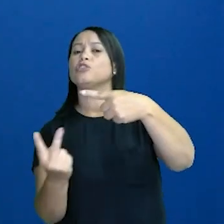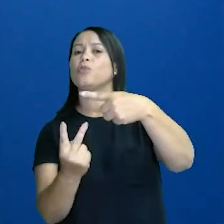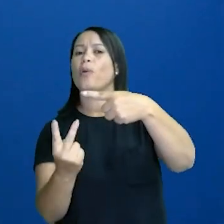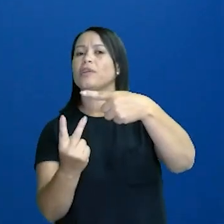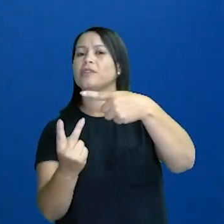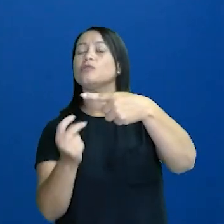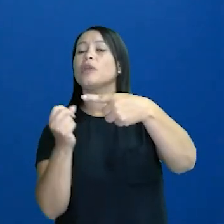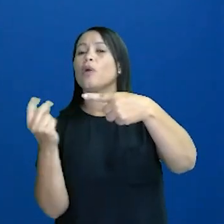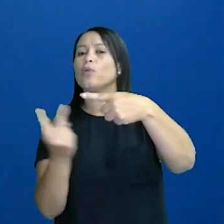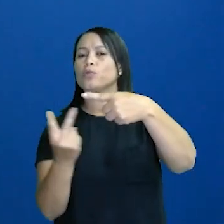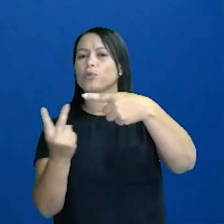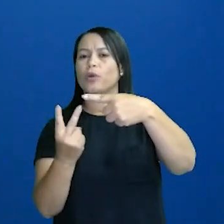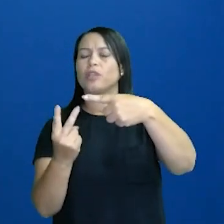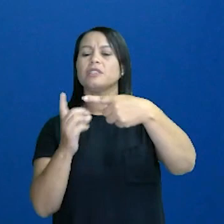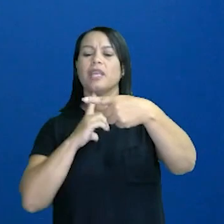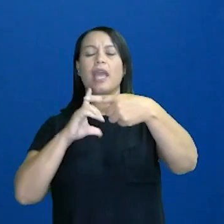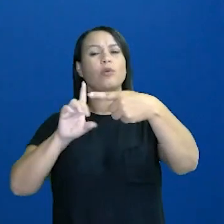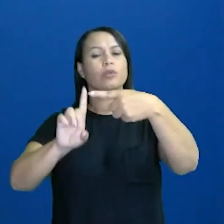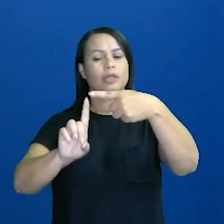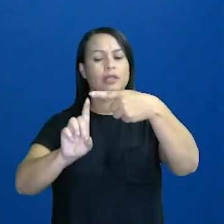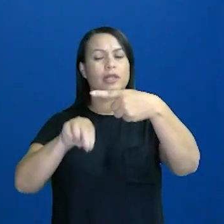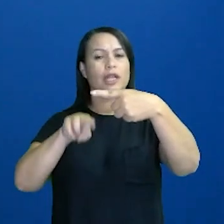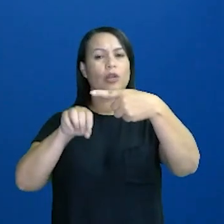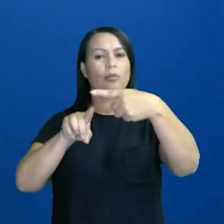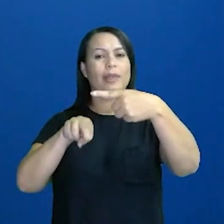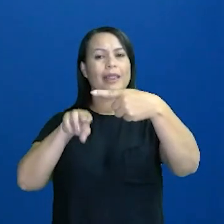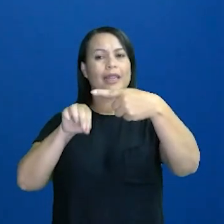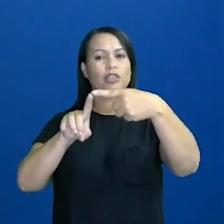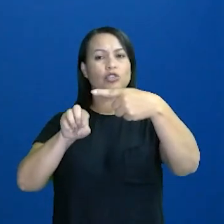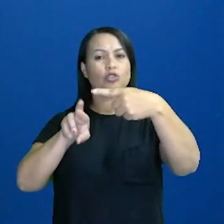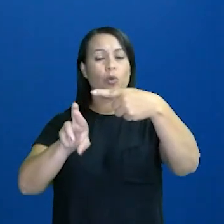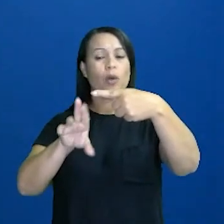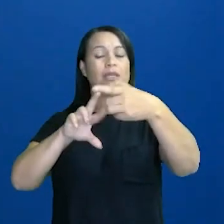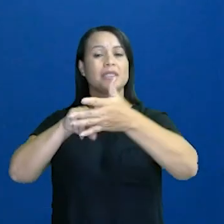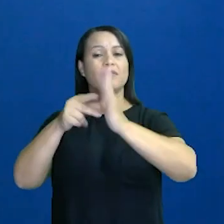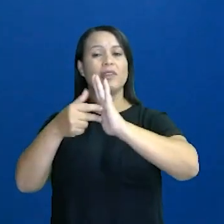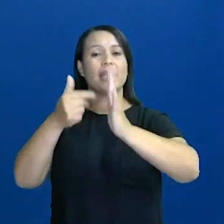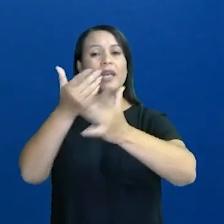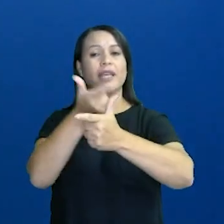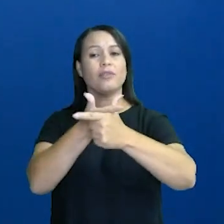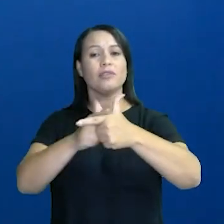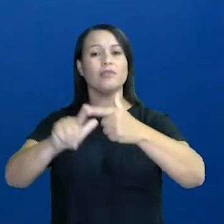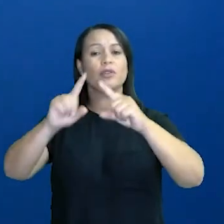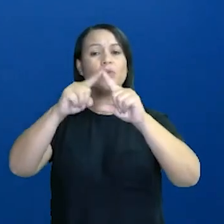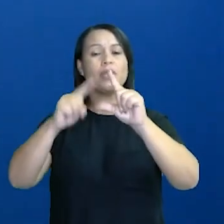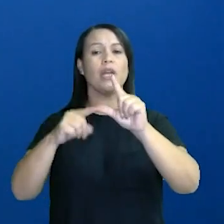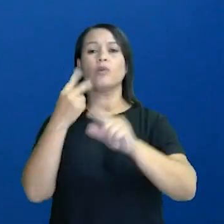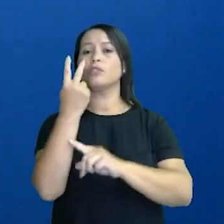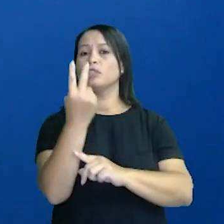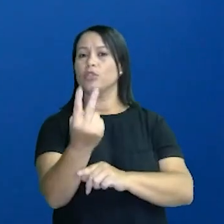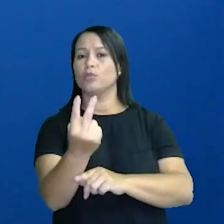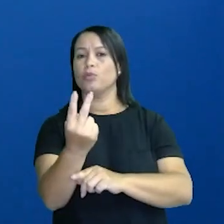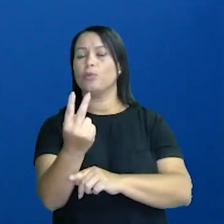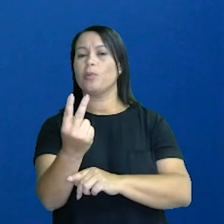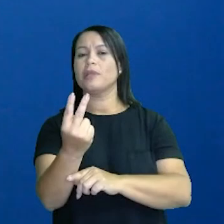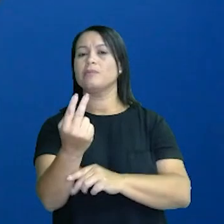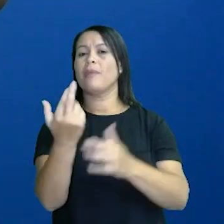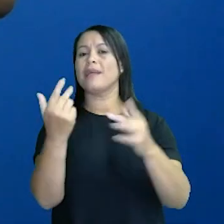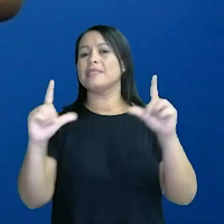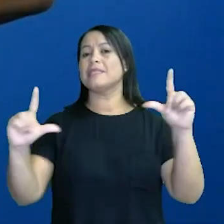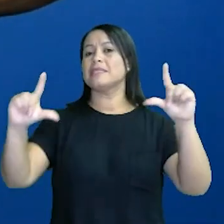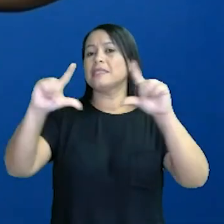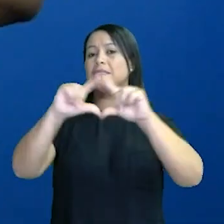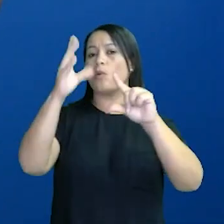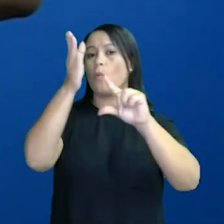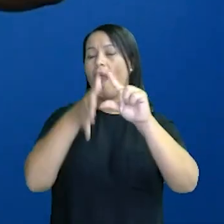2 aqui, que é o meu denominador, significa o quê? Porque eu dividi o meu triângulo em duas partes iguais,